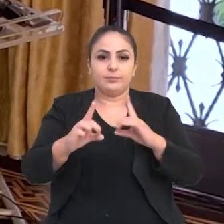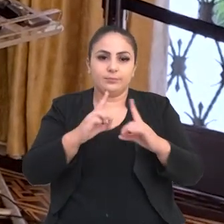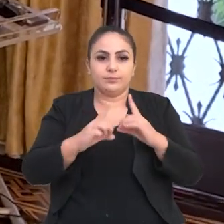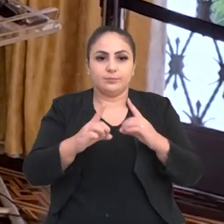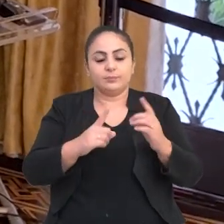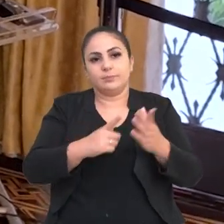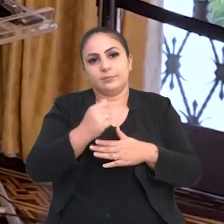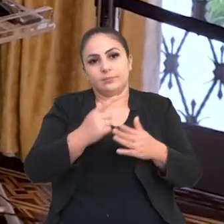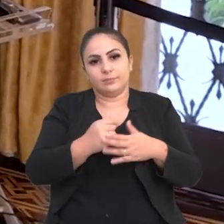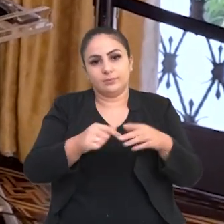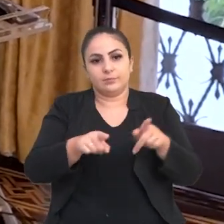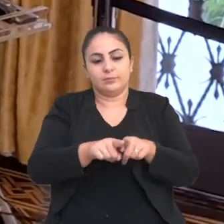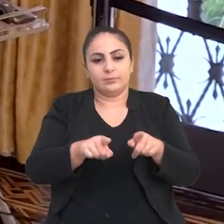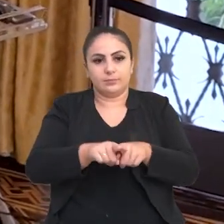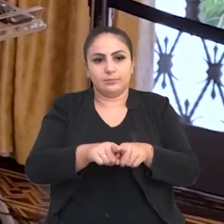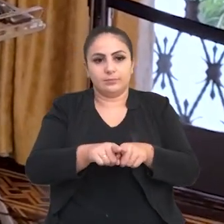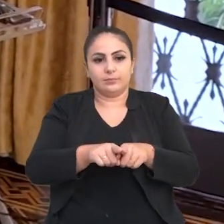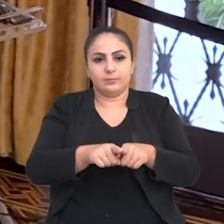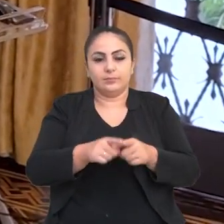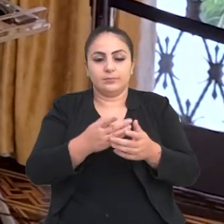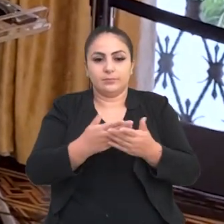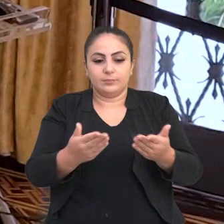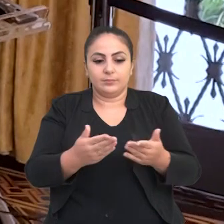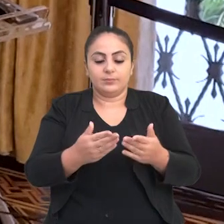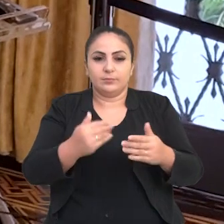a coordenação nessas compras